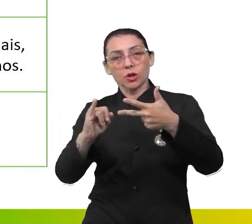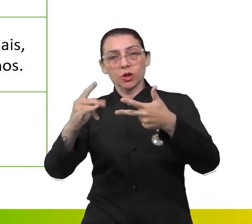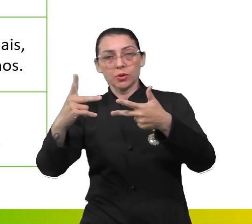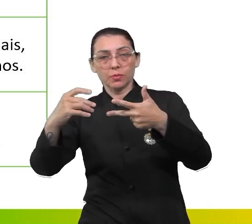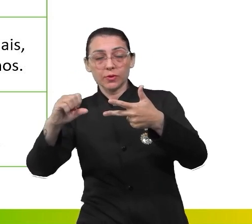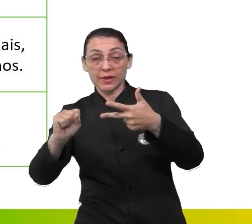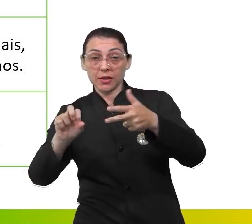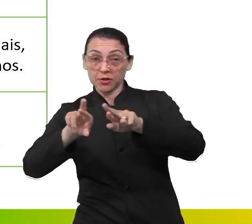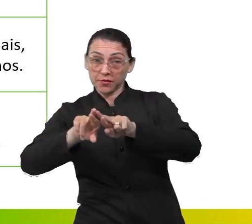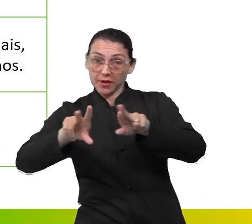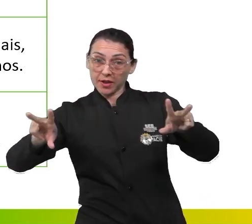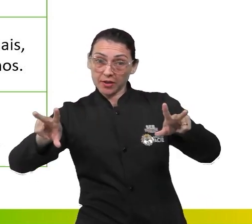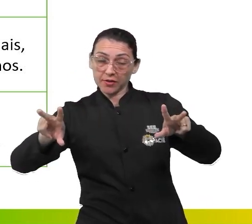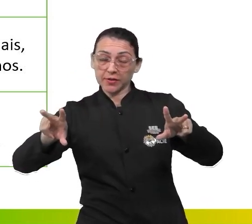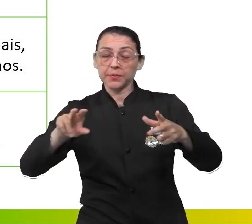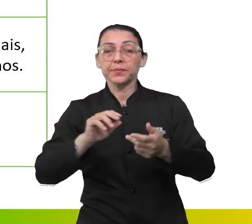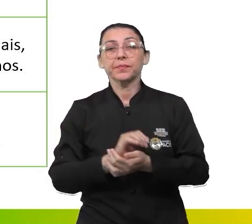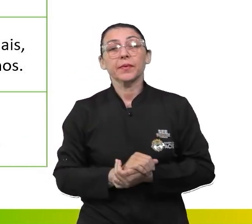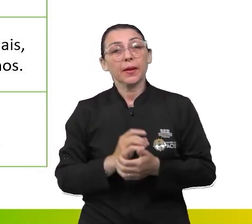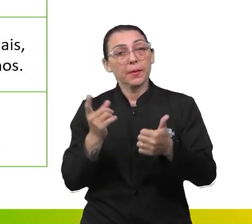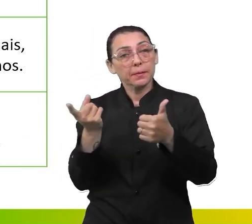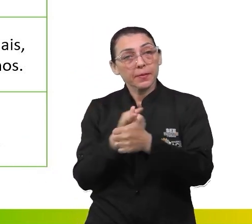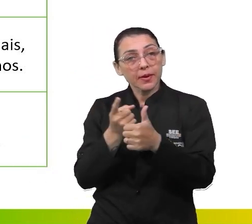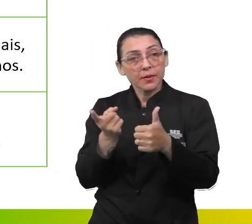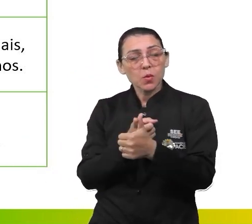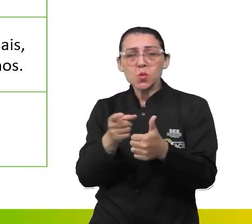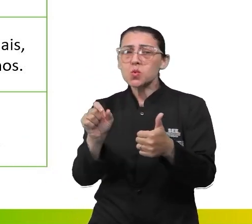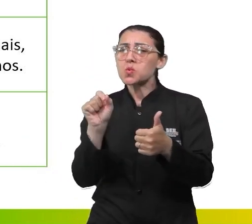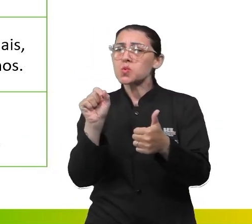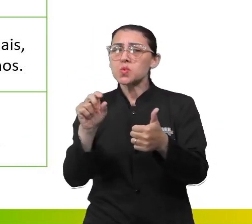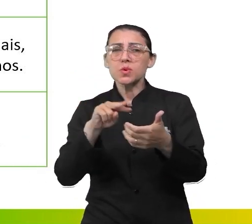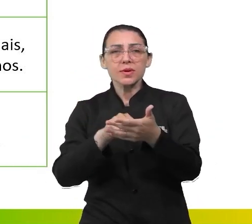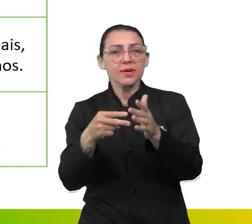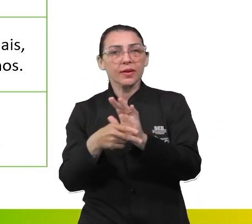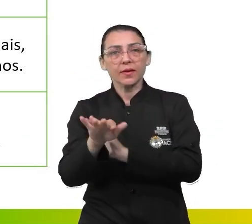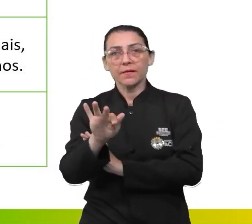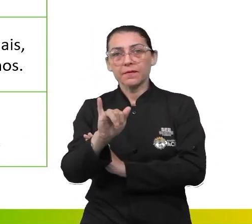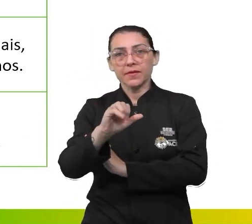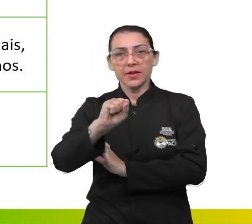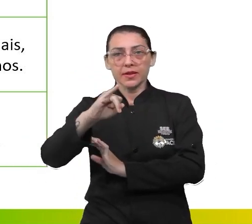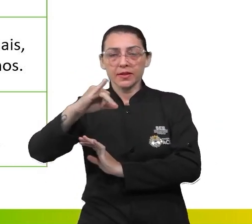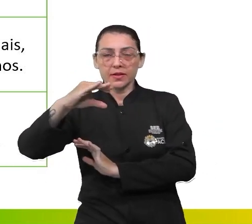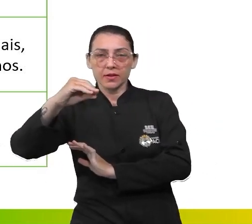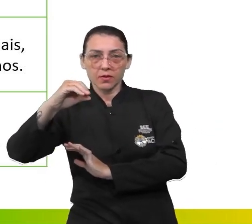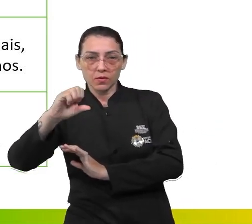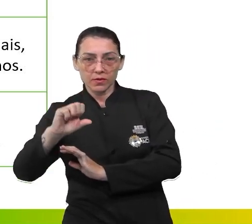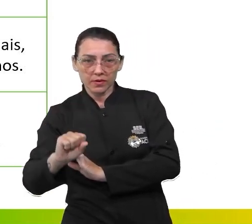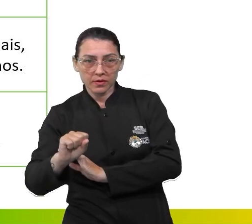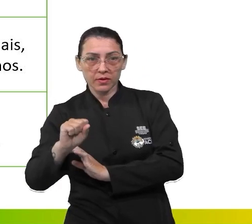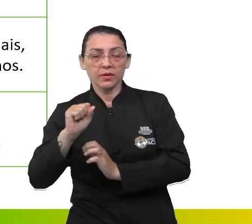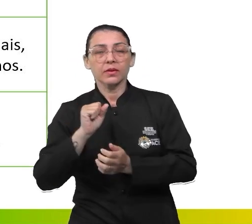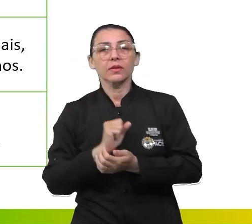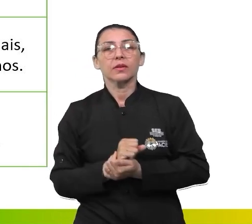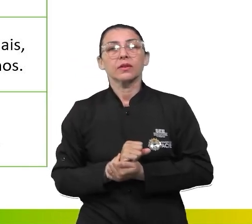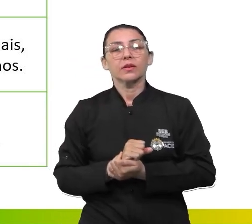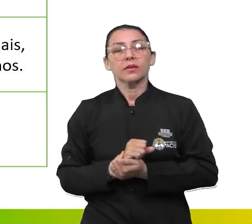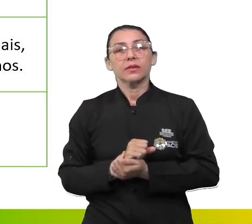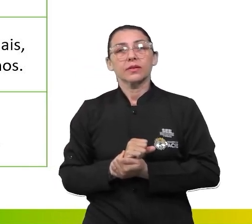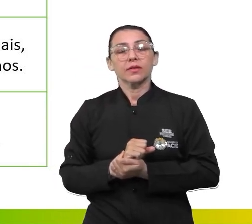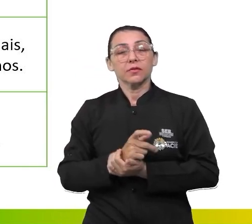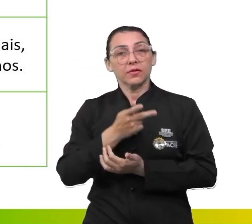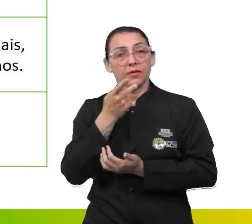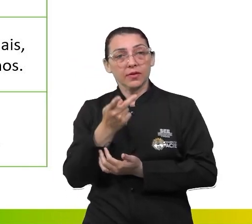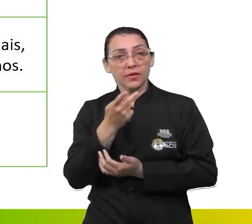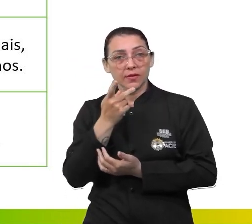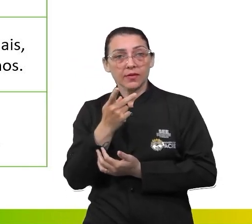coisas totalmente diferentes. Primeiro, o que são os aspectos físicos? Os aspectos físicos diz